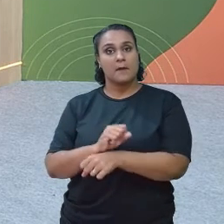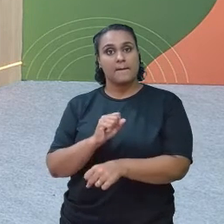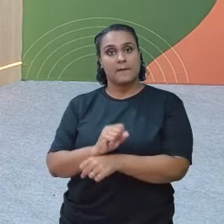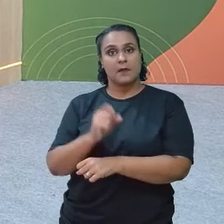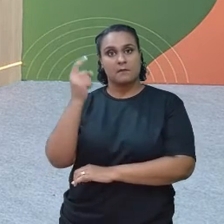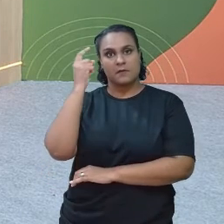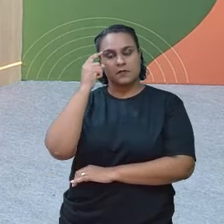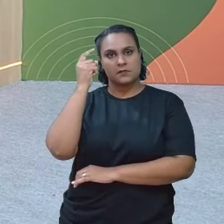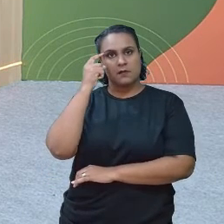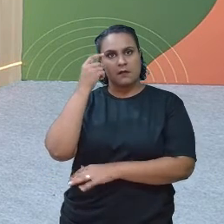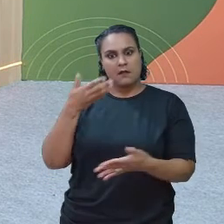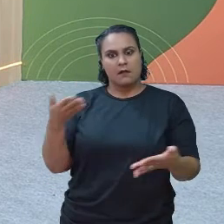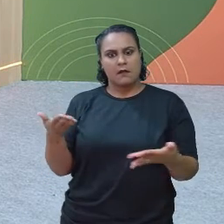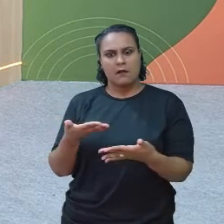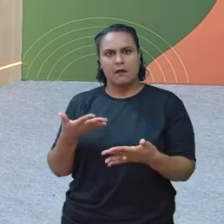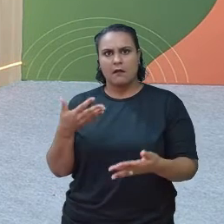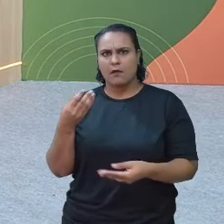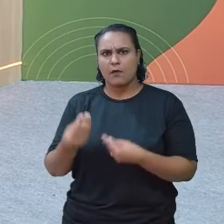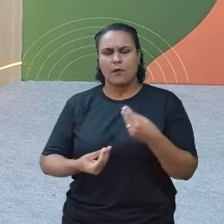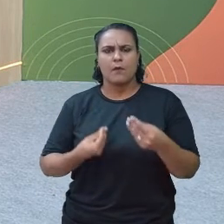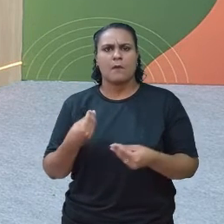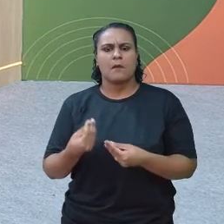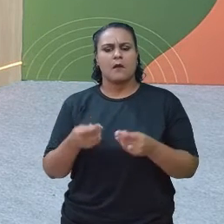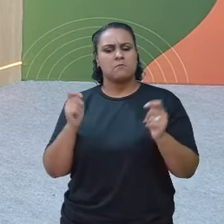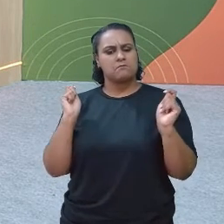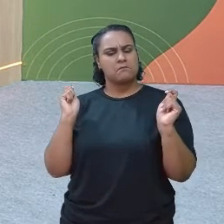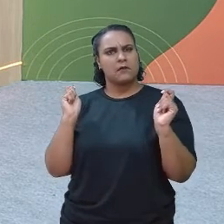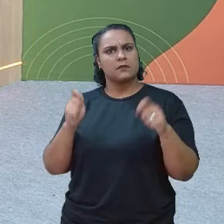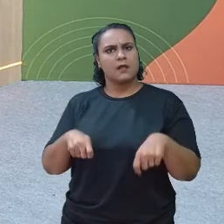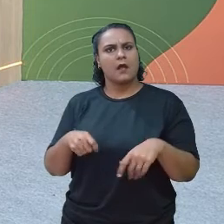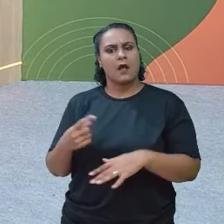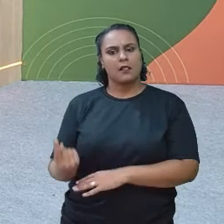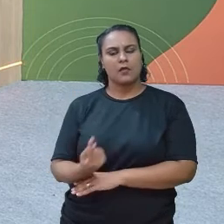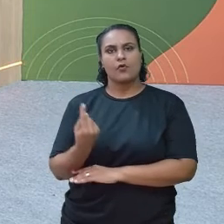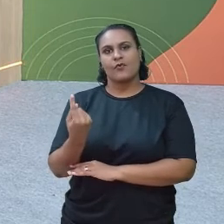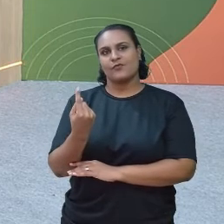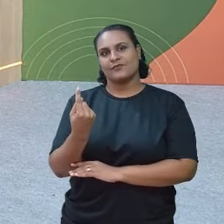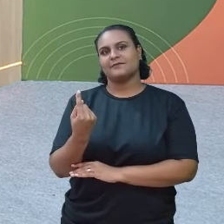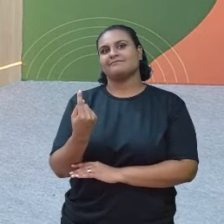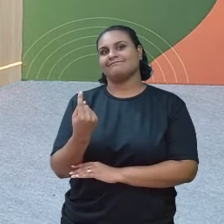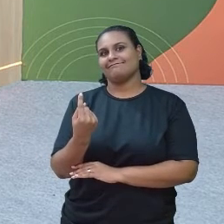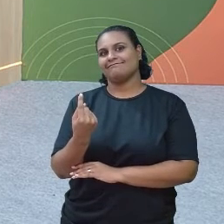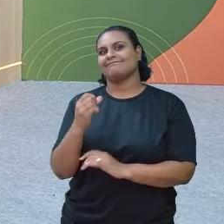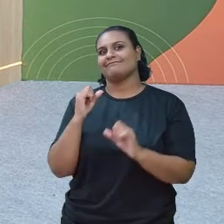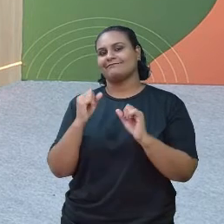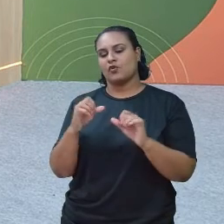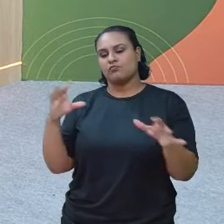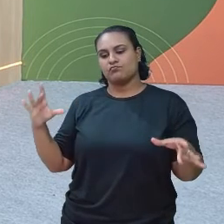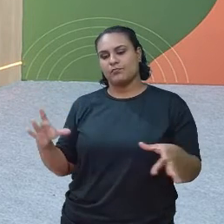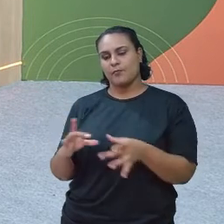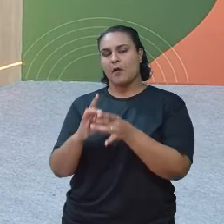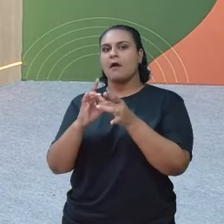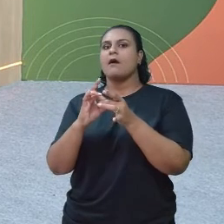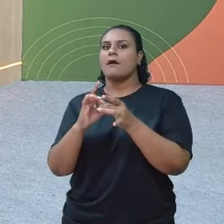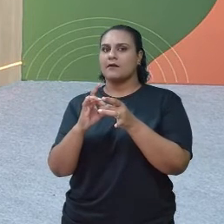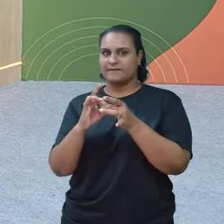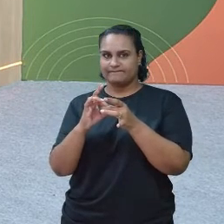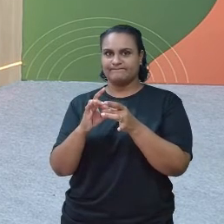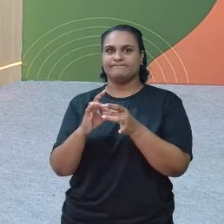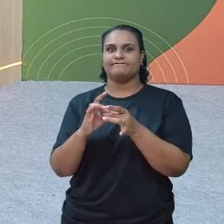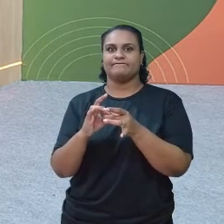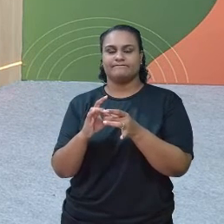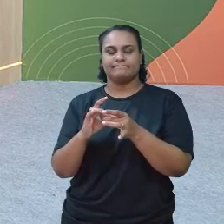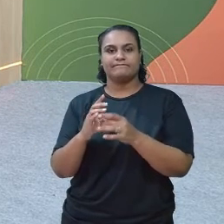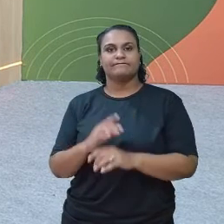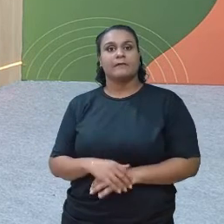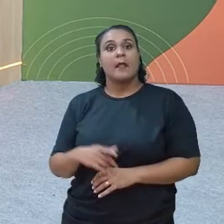pensar a partir de agora como é que essas possibilidades isoladas, elas podem se juntar, nesse caso aí, para